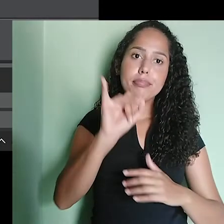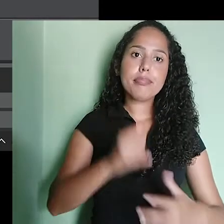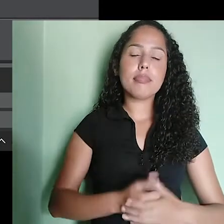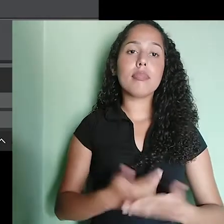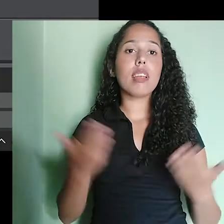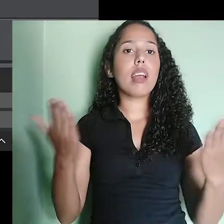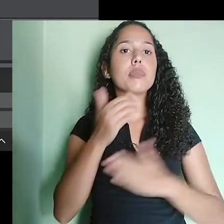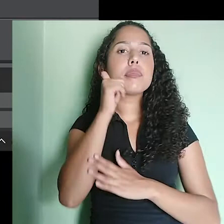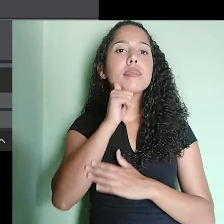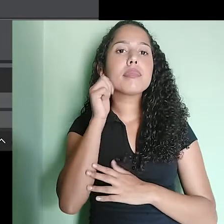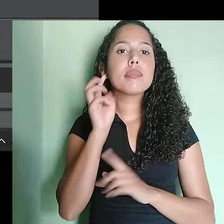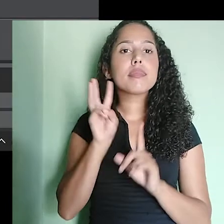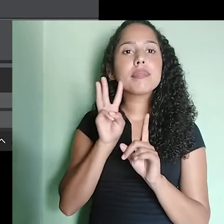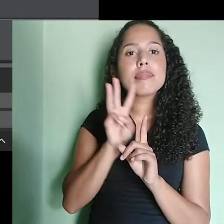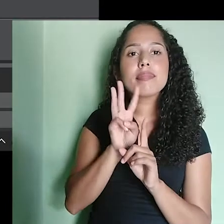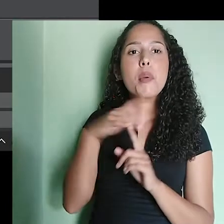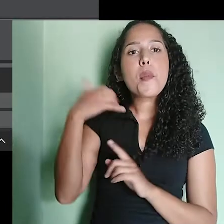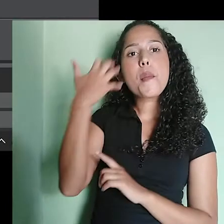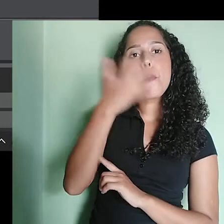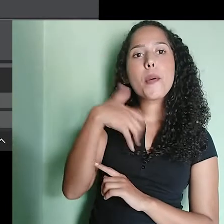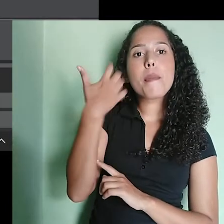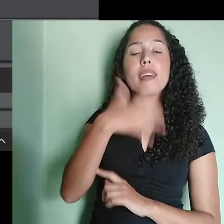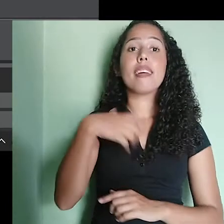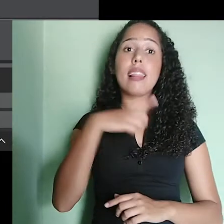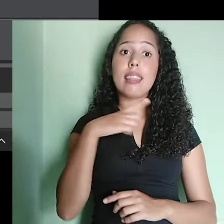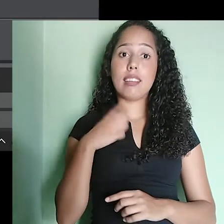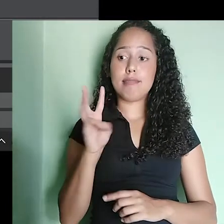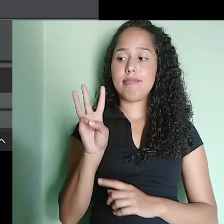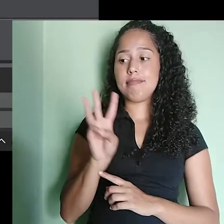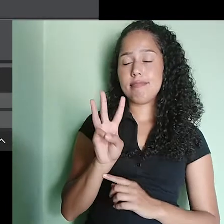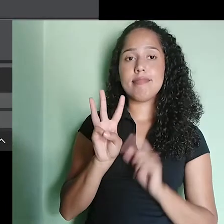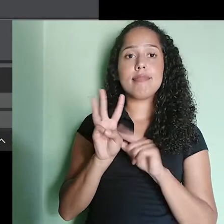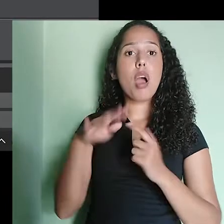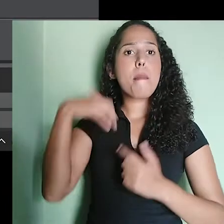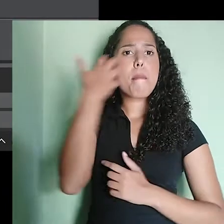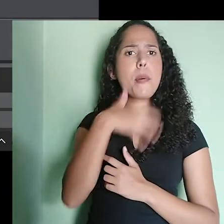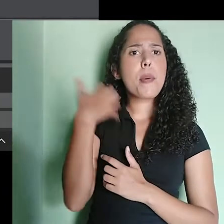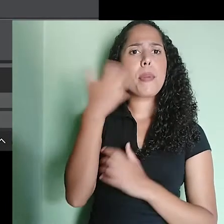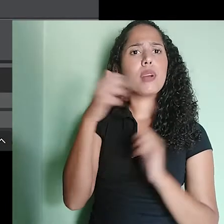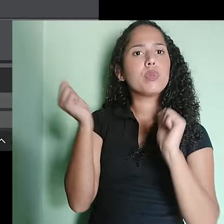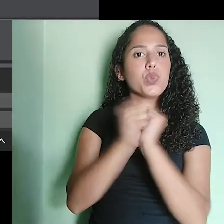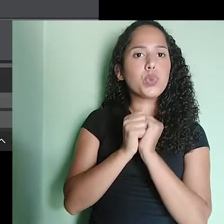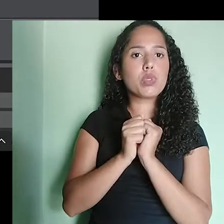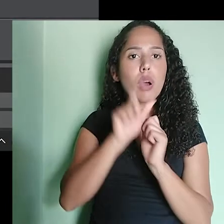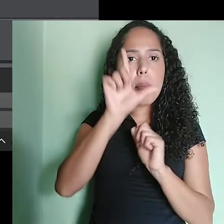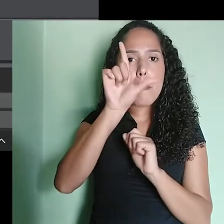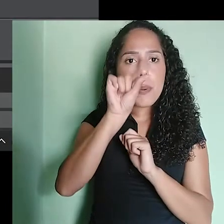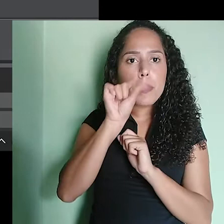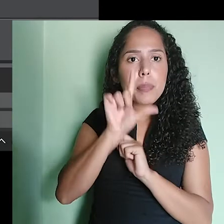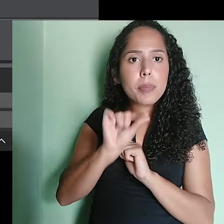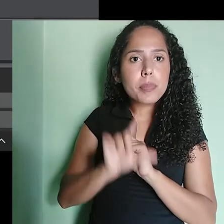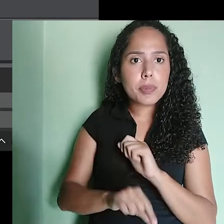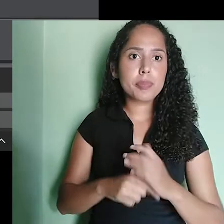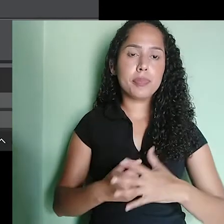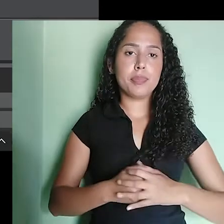aqui nas meninas, né, que já estão sincronizadas, tem três que estão cantando juntas. Então o que eu faço? Eu seleciono todas